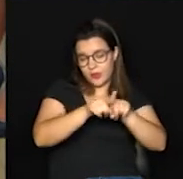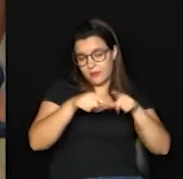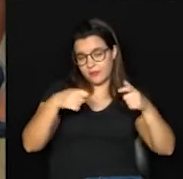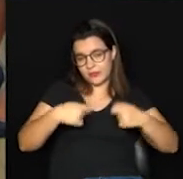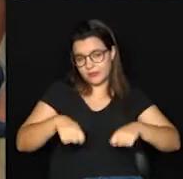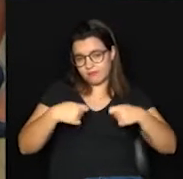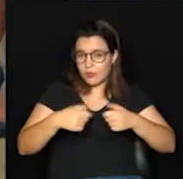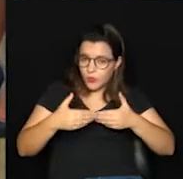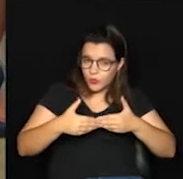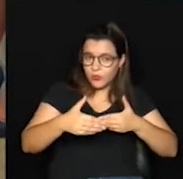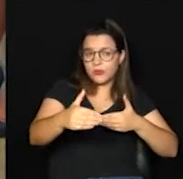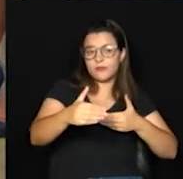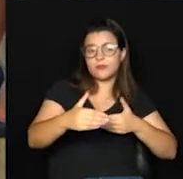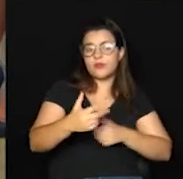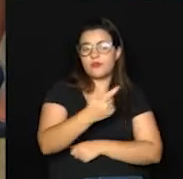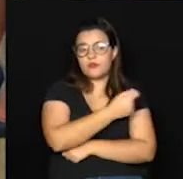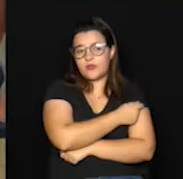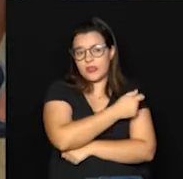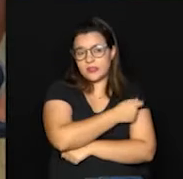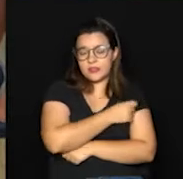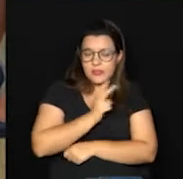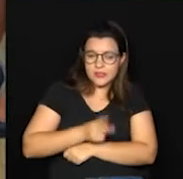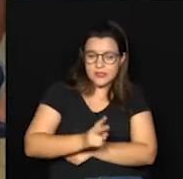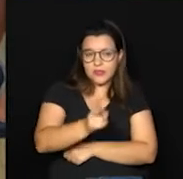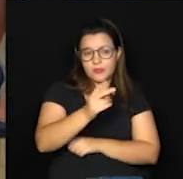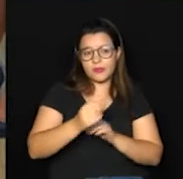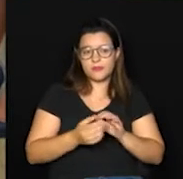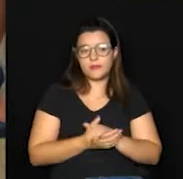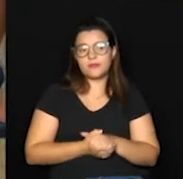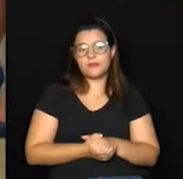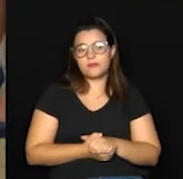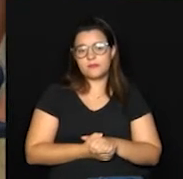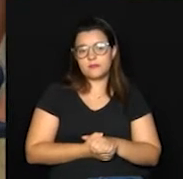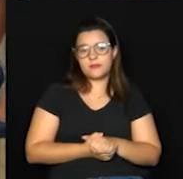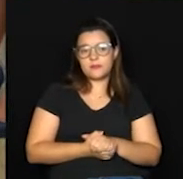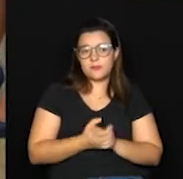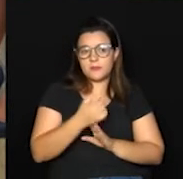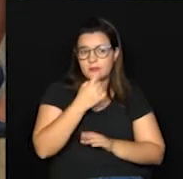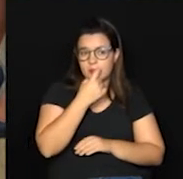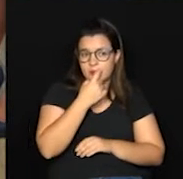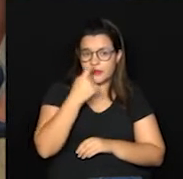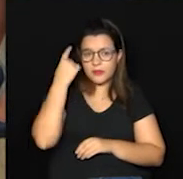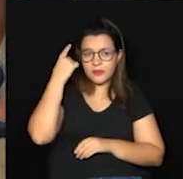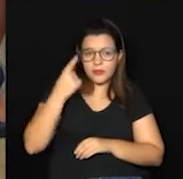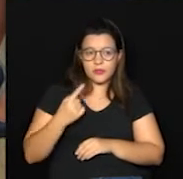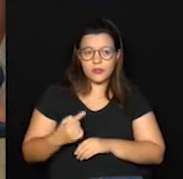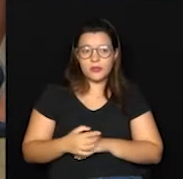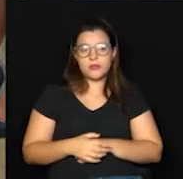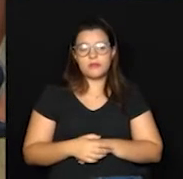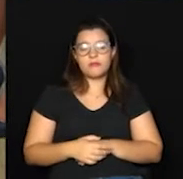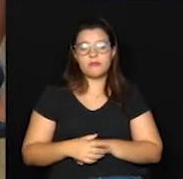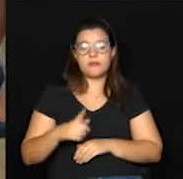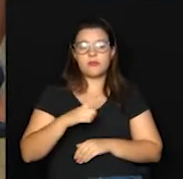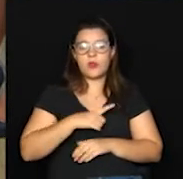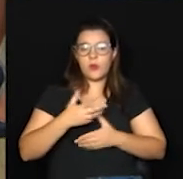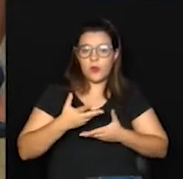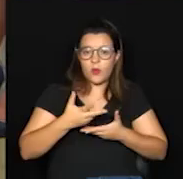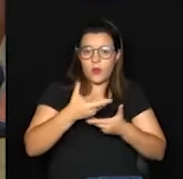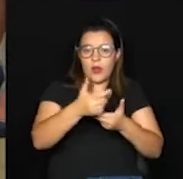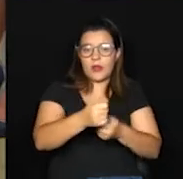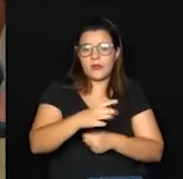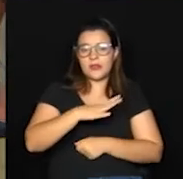precisamos continuar aí atualizados e vacinados. Mina Abreu, aquele processo de acolhimento na cidade de Hortolândia